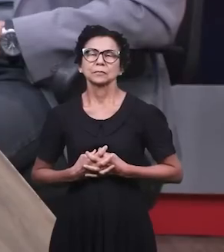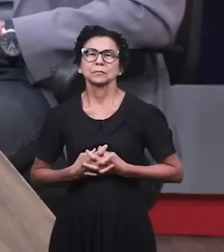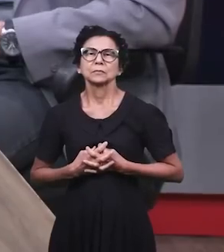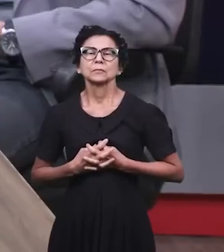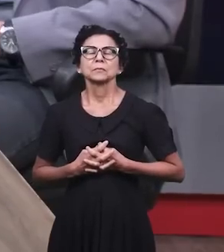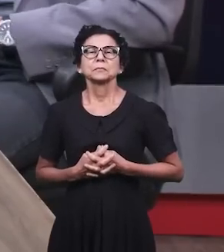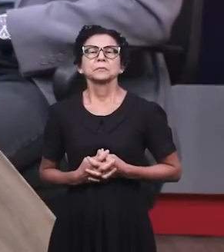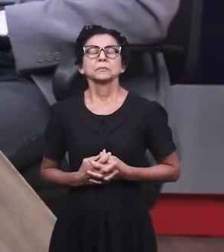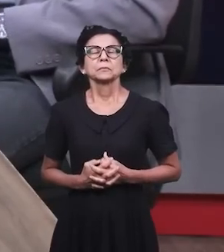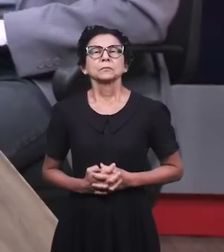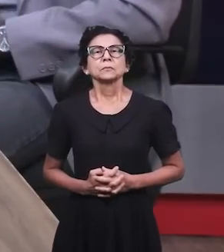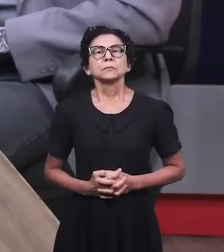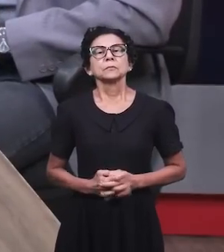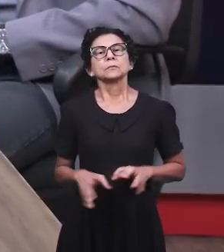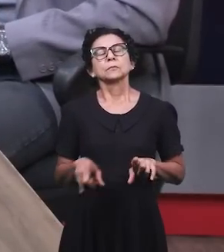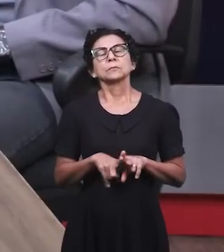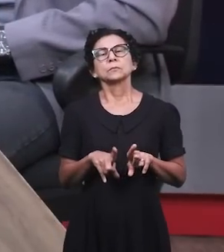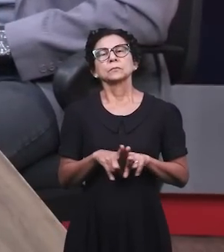que